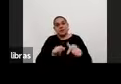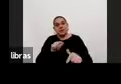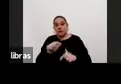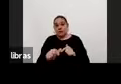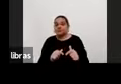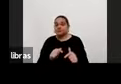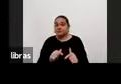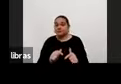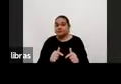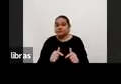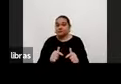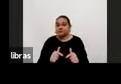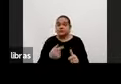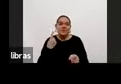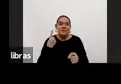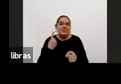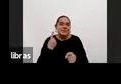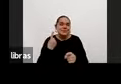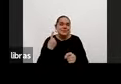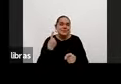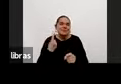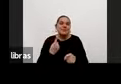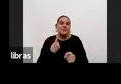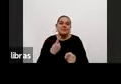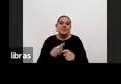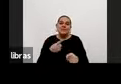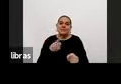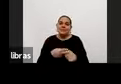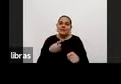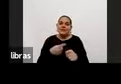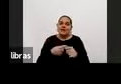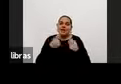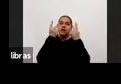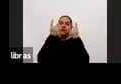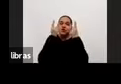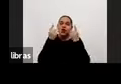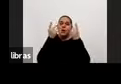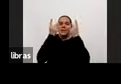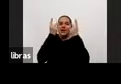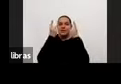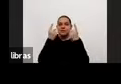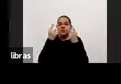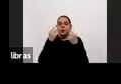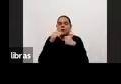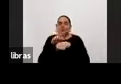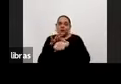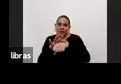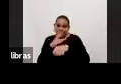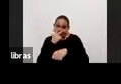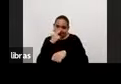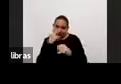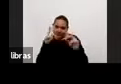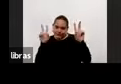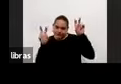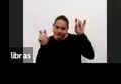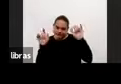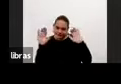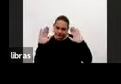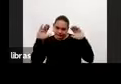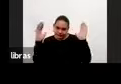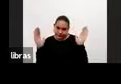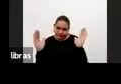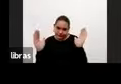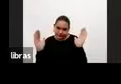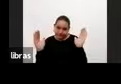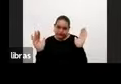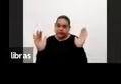transforma, a partir da normalização, entre aspas, da doença, que se transforma no grande